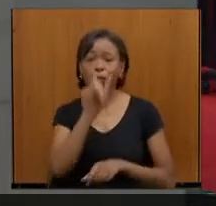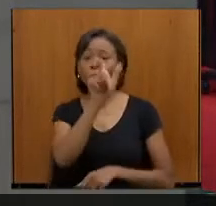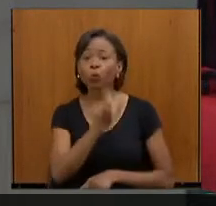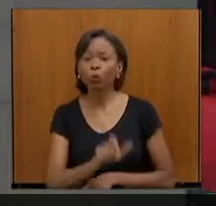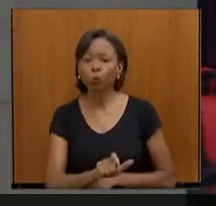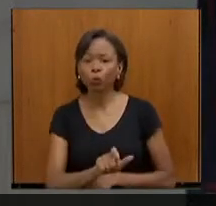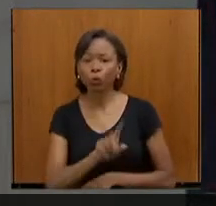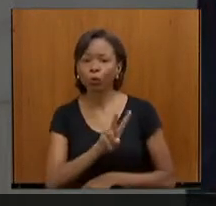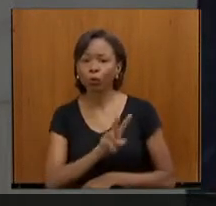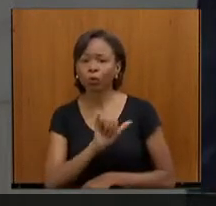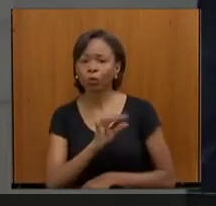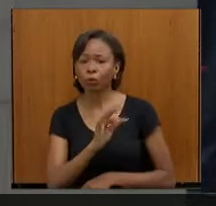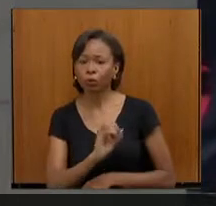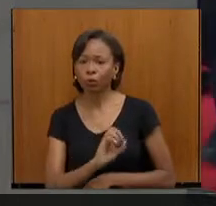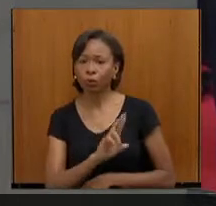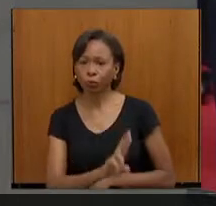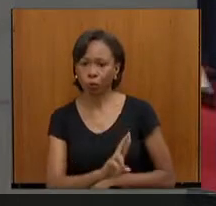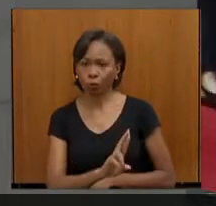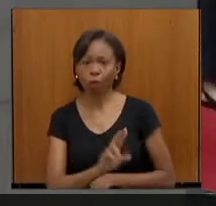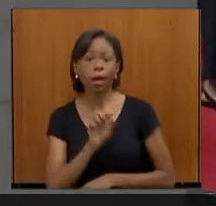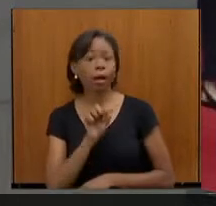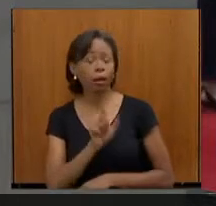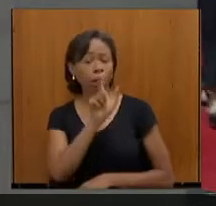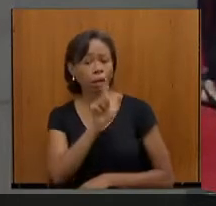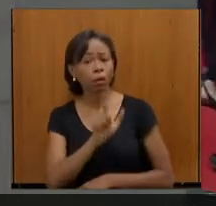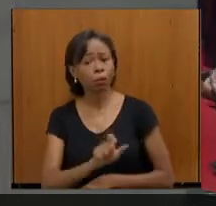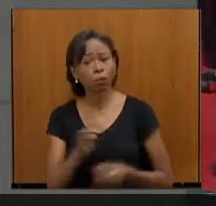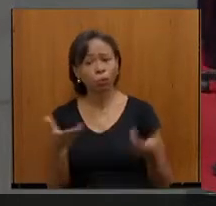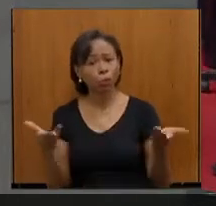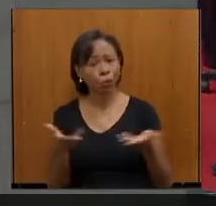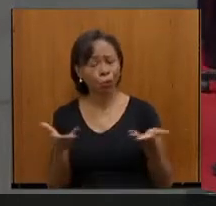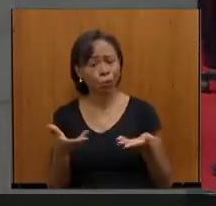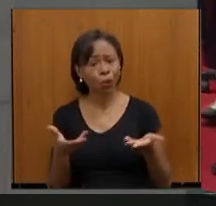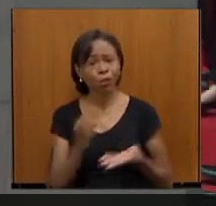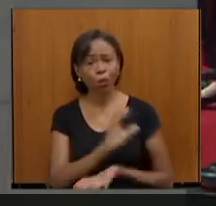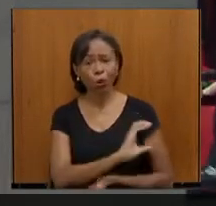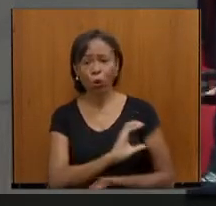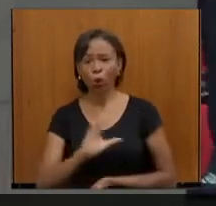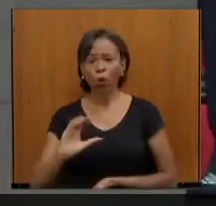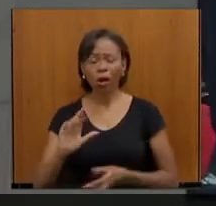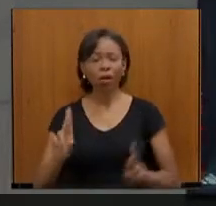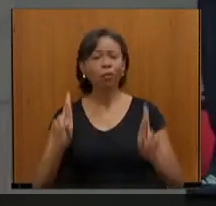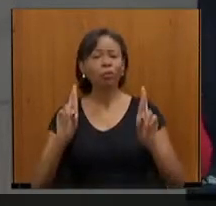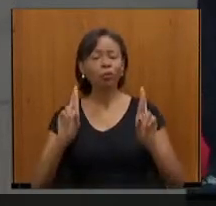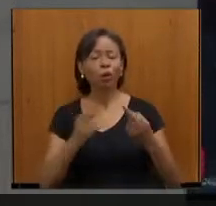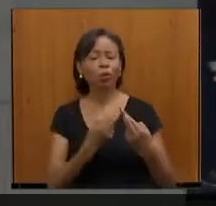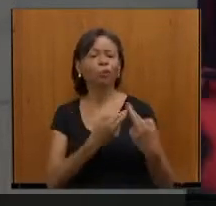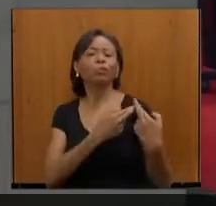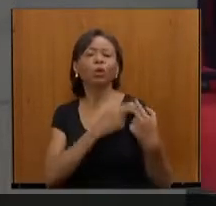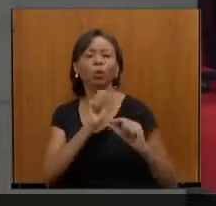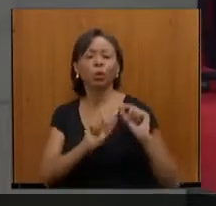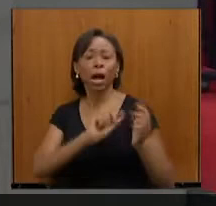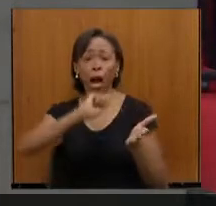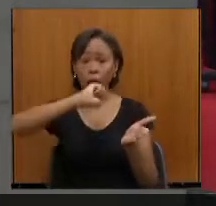colega Victor Grabois, que está hoje coordenando a assinatura desse